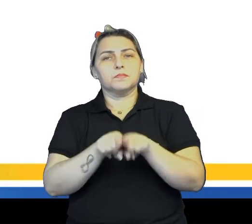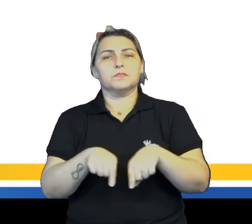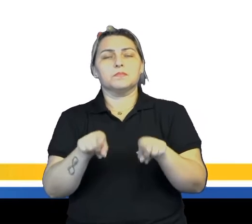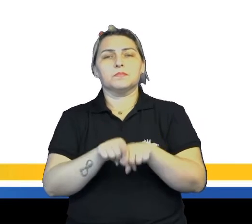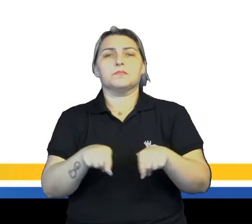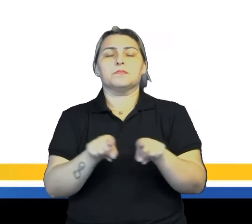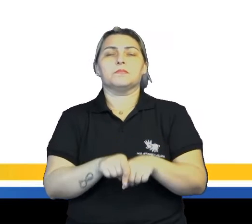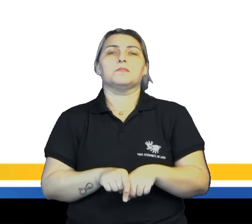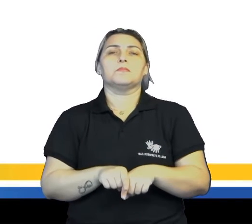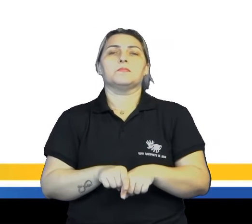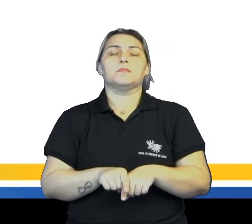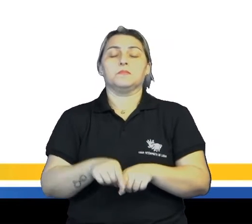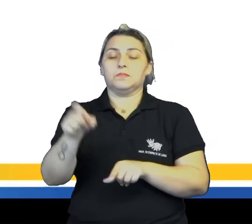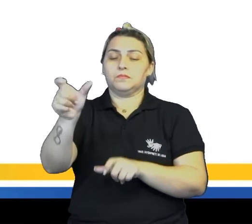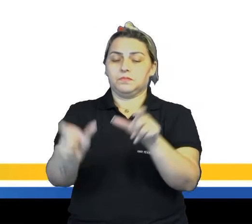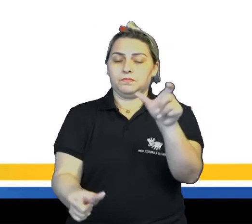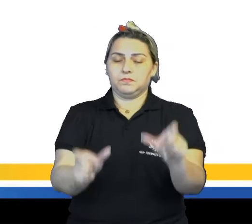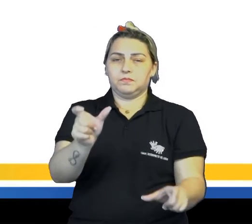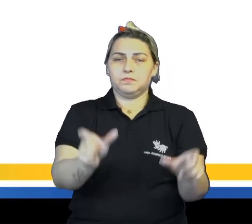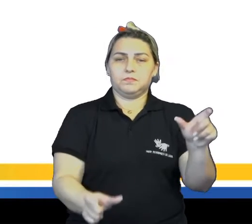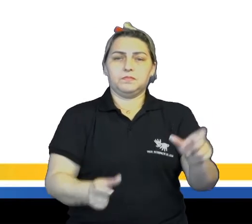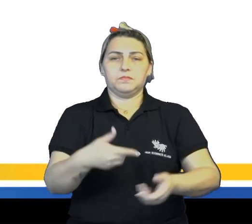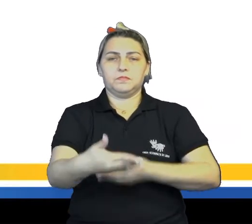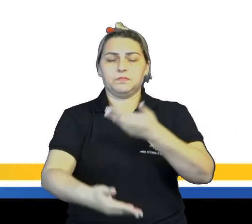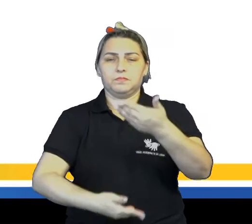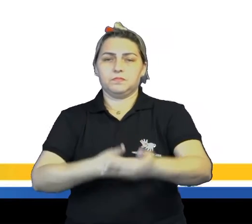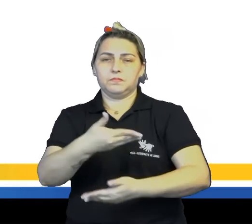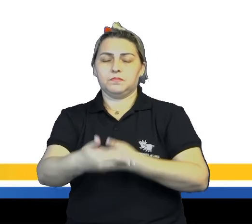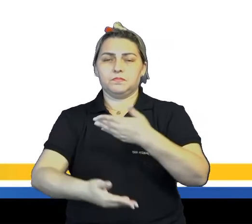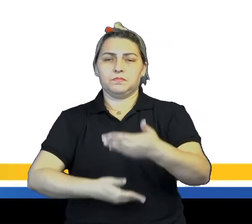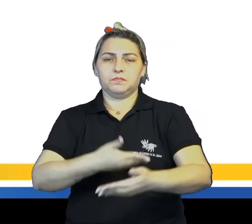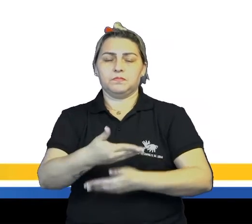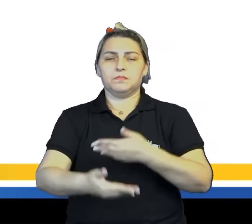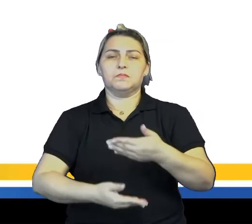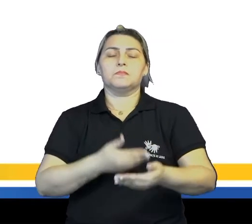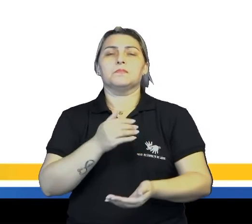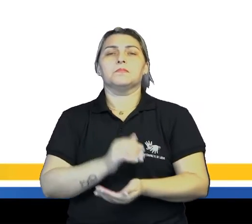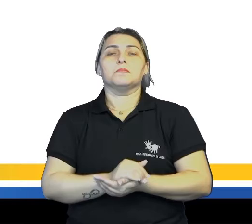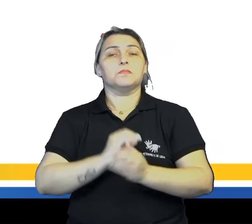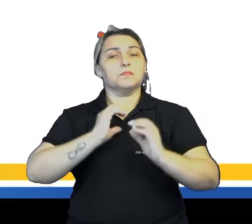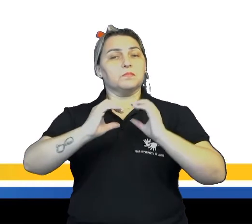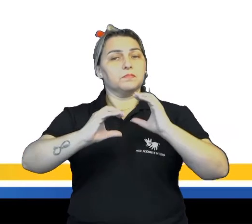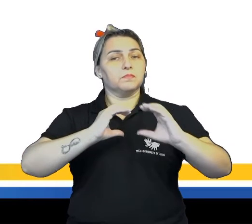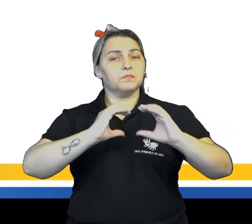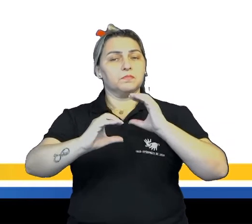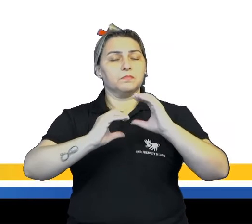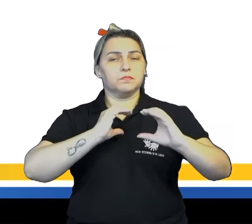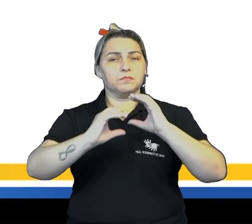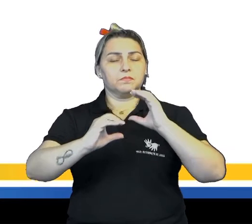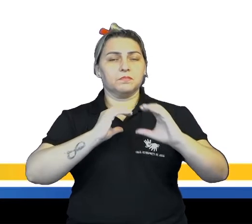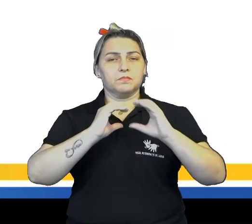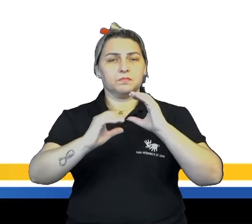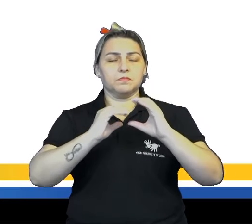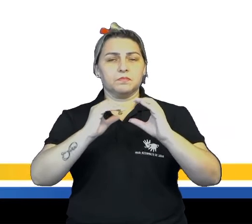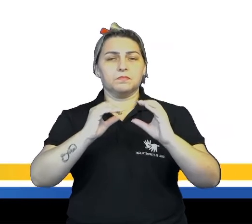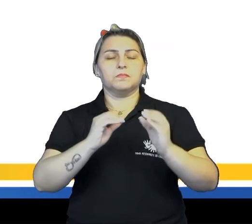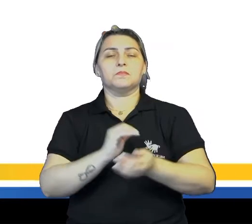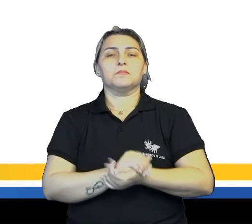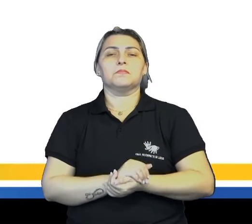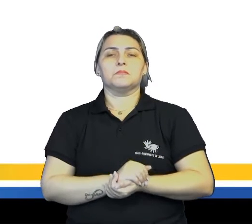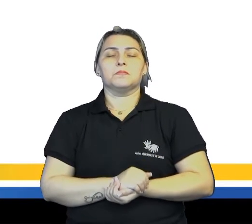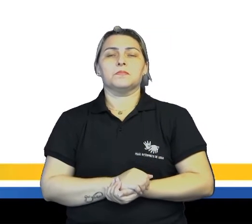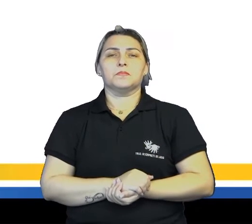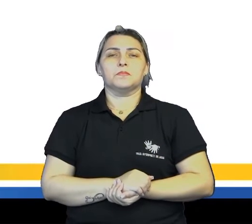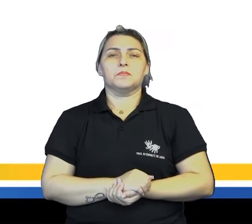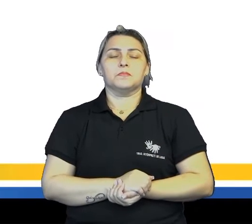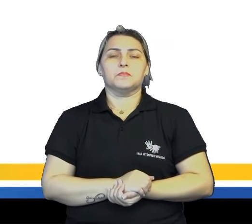dele que os indivíduos interagem e se entregam por meio da comunicação, se integram por meio da